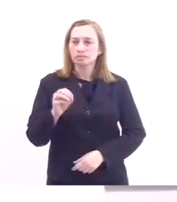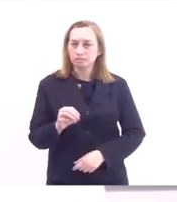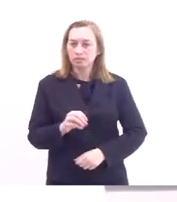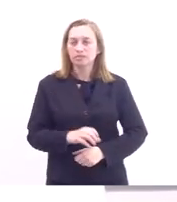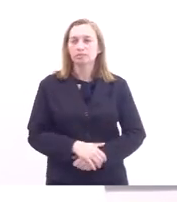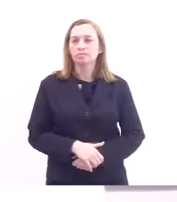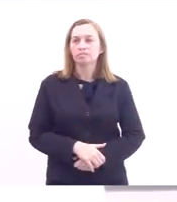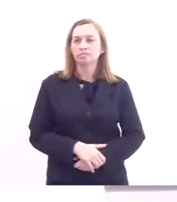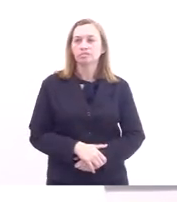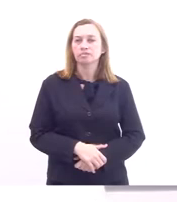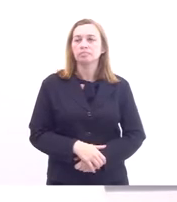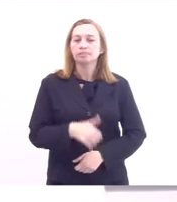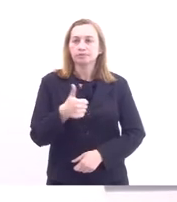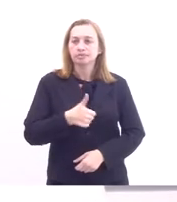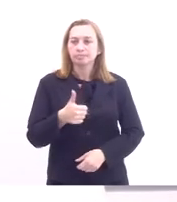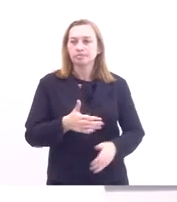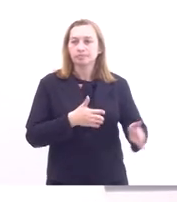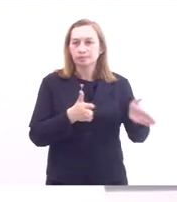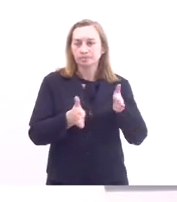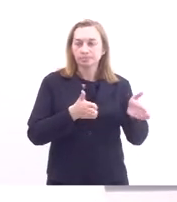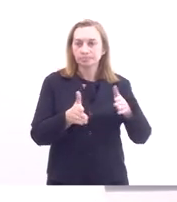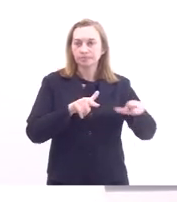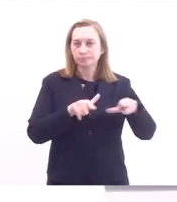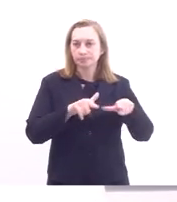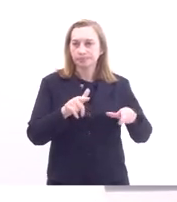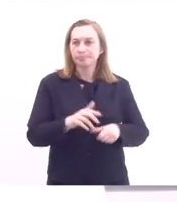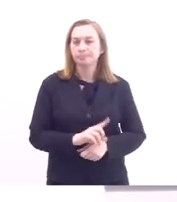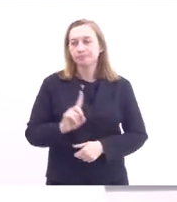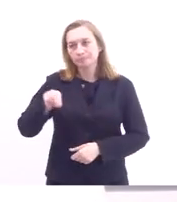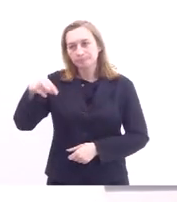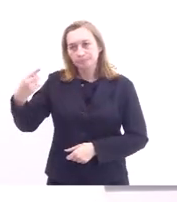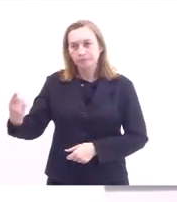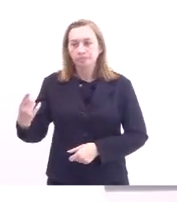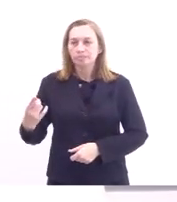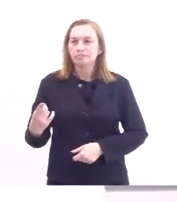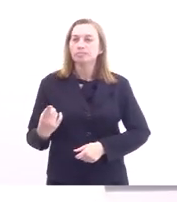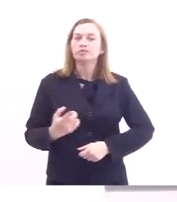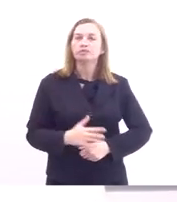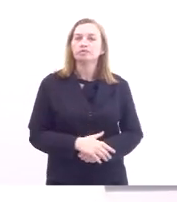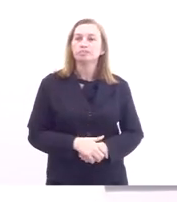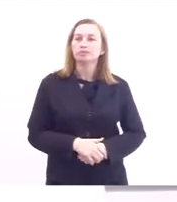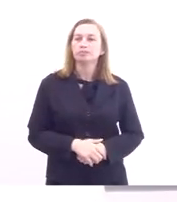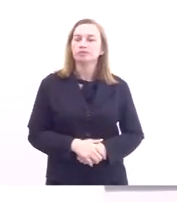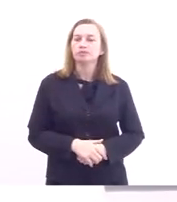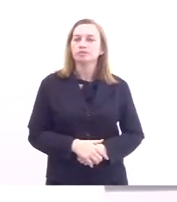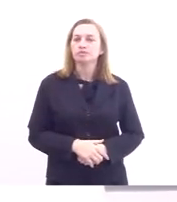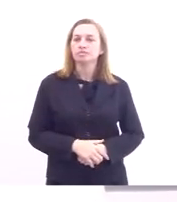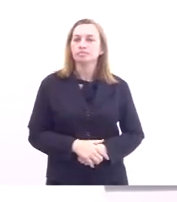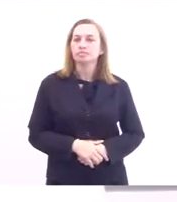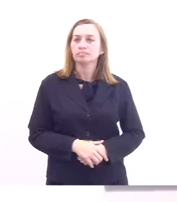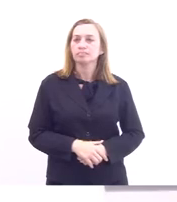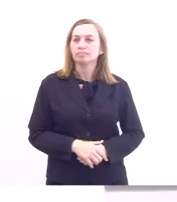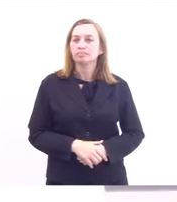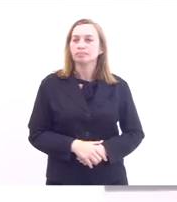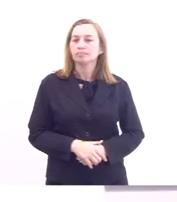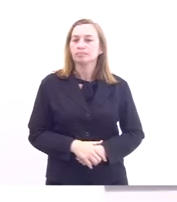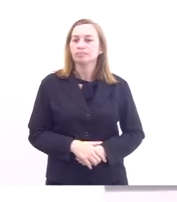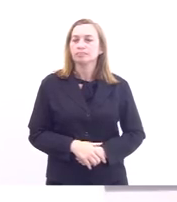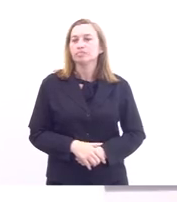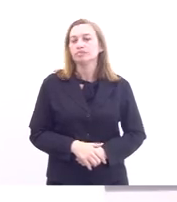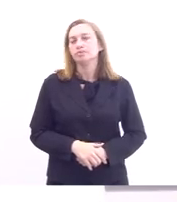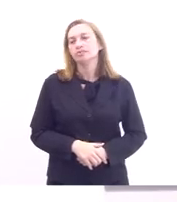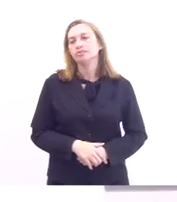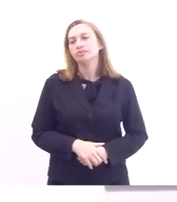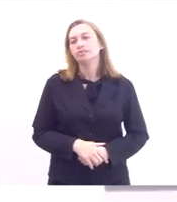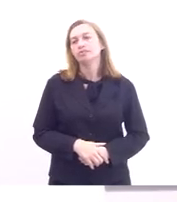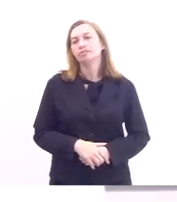encargos, nesse primeiro quadrimestre. E nas demais funções que a gente pode destacar, com